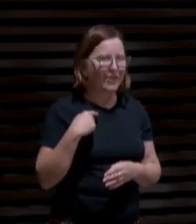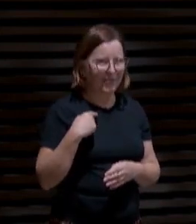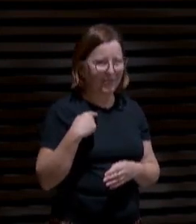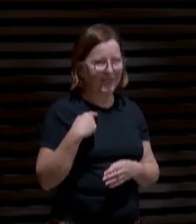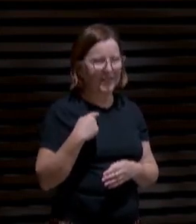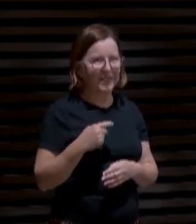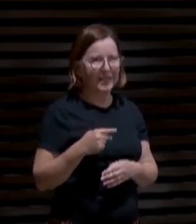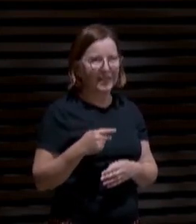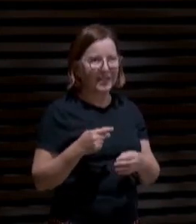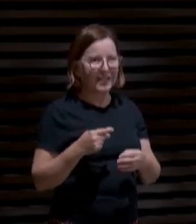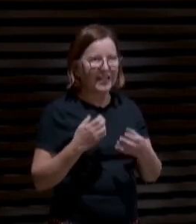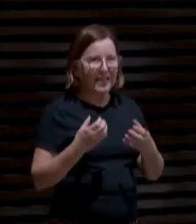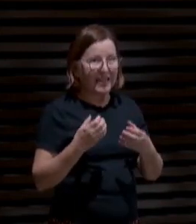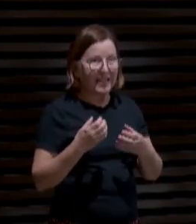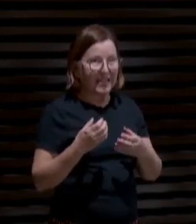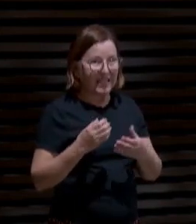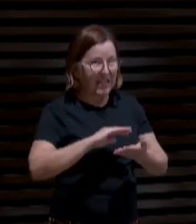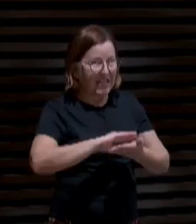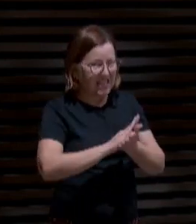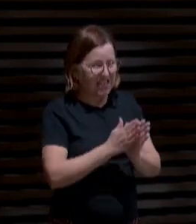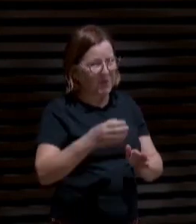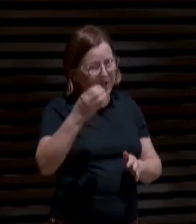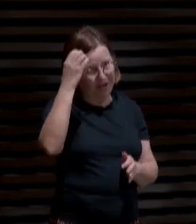não podemos tirar a culpa, só Jesus Cristo pode.